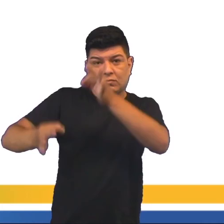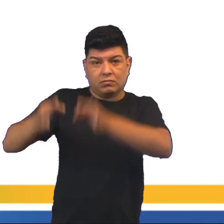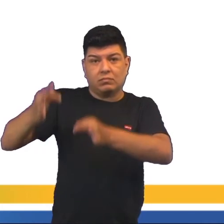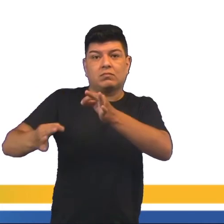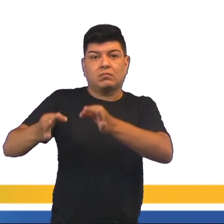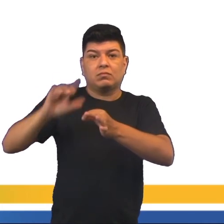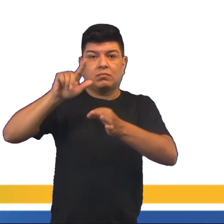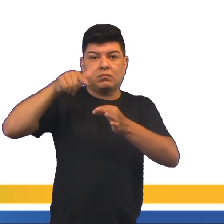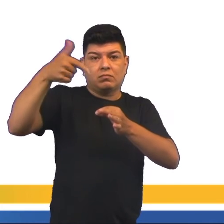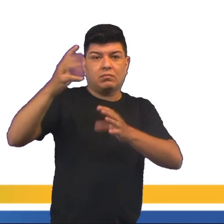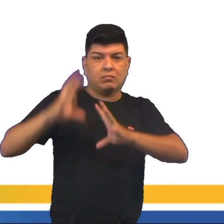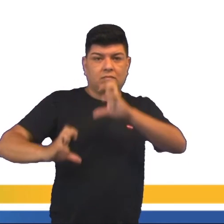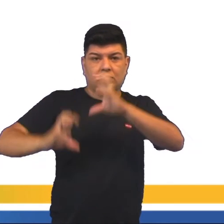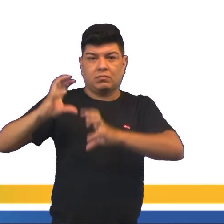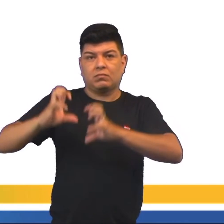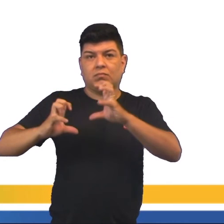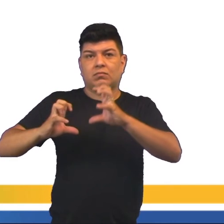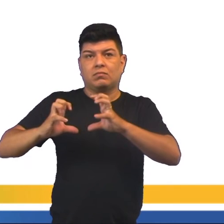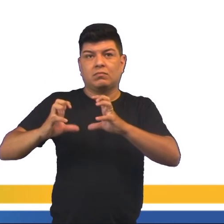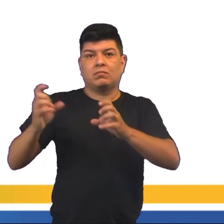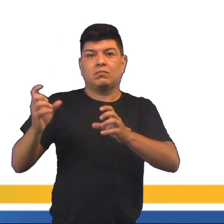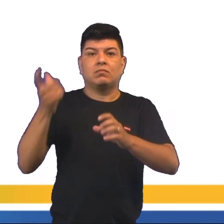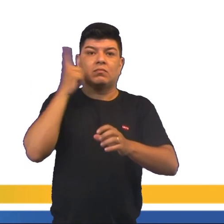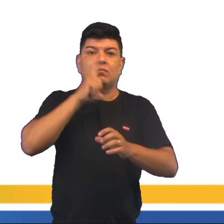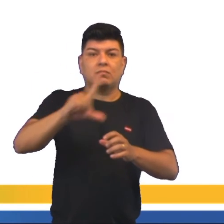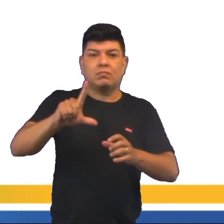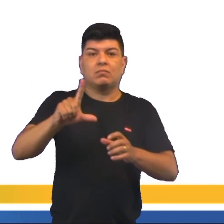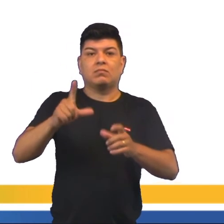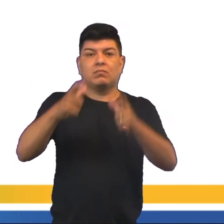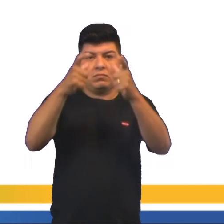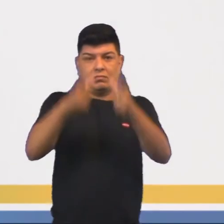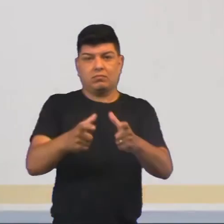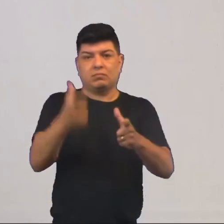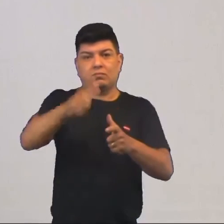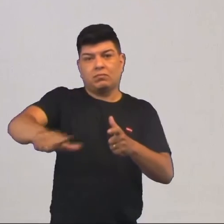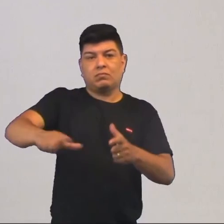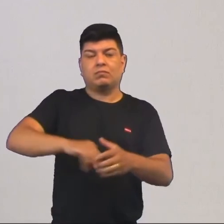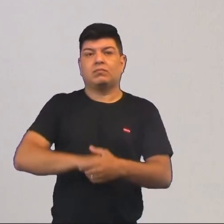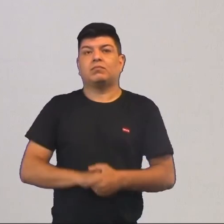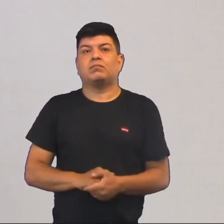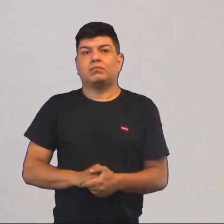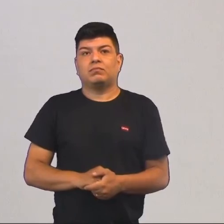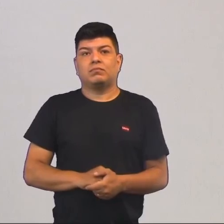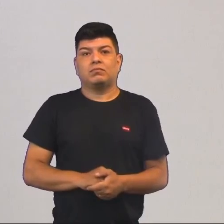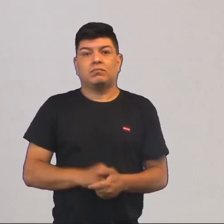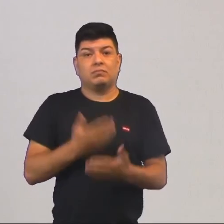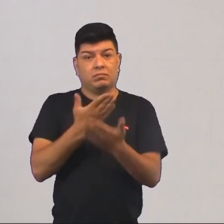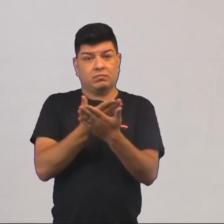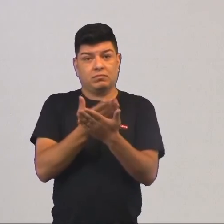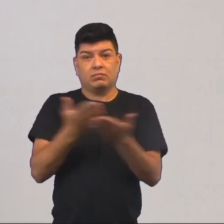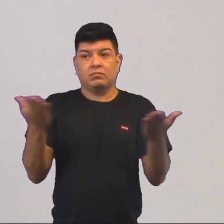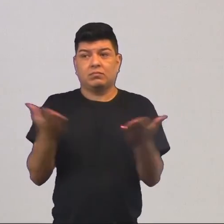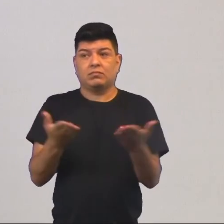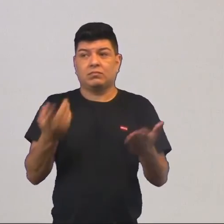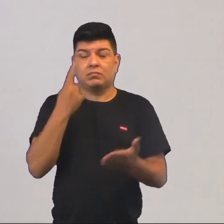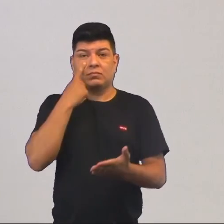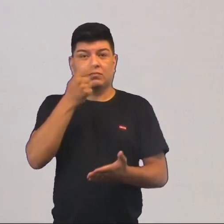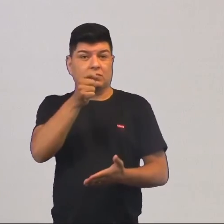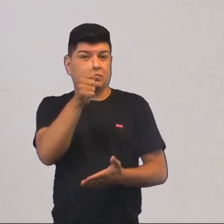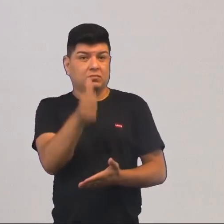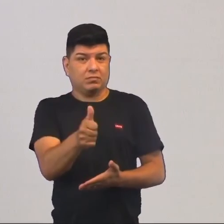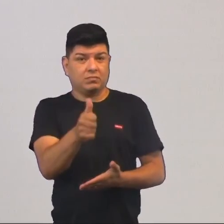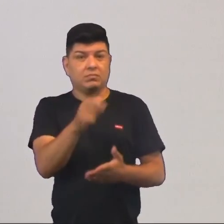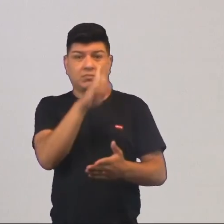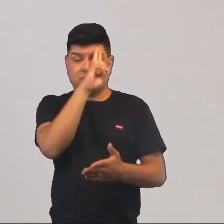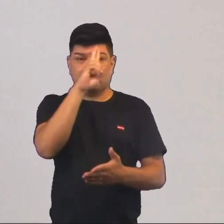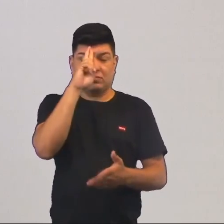período de fortes conflitos para recuperar a região de Canaã. Então, na aula de hoje, a gente viu um pouquinho,